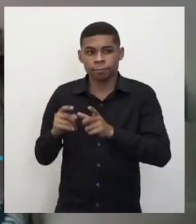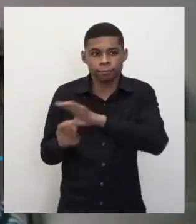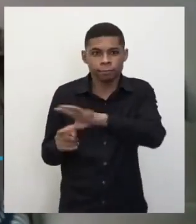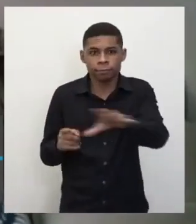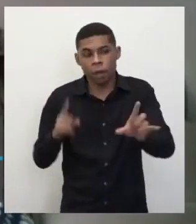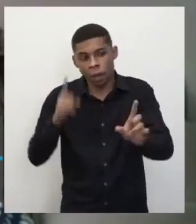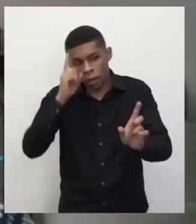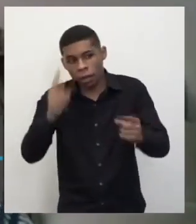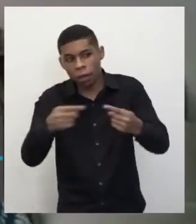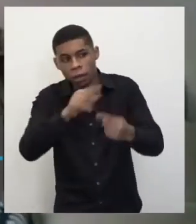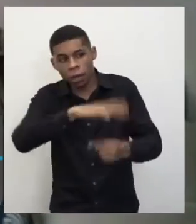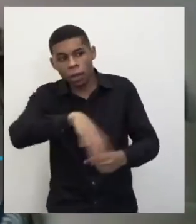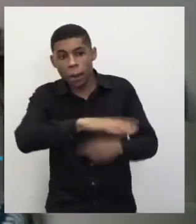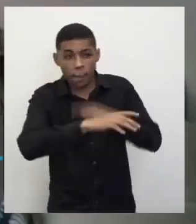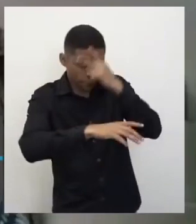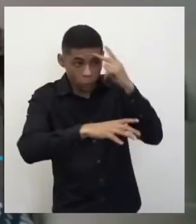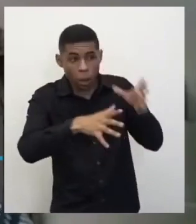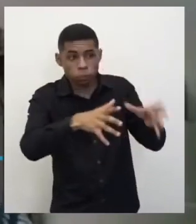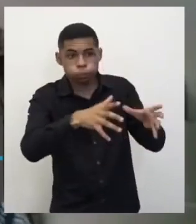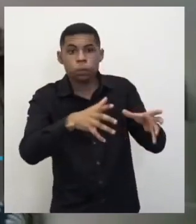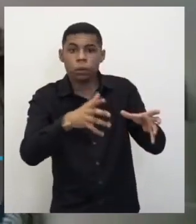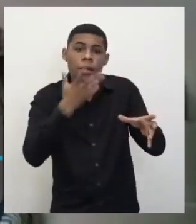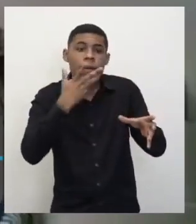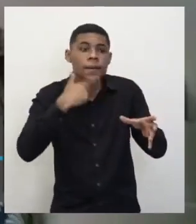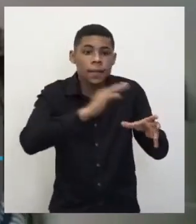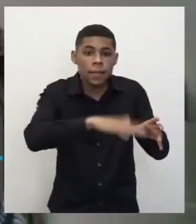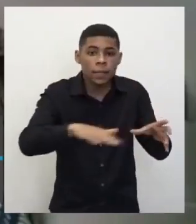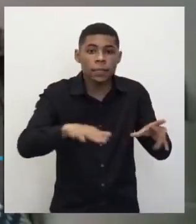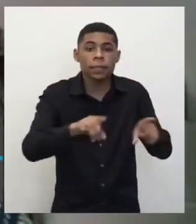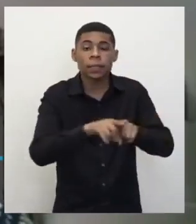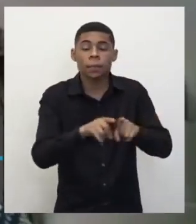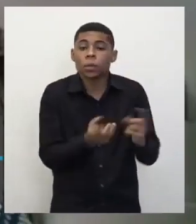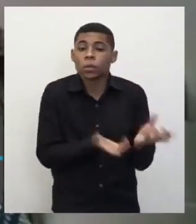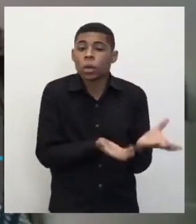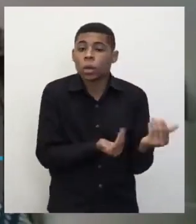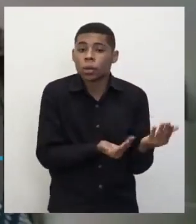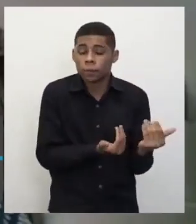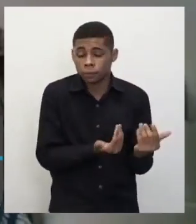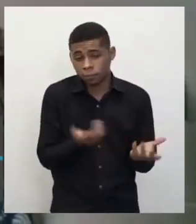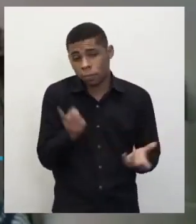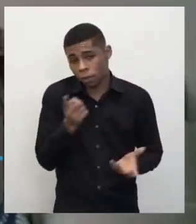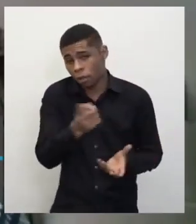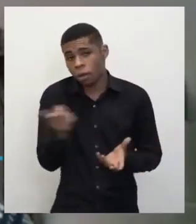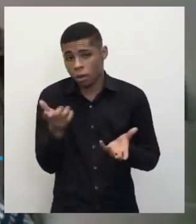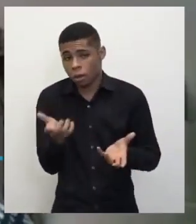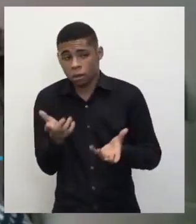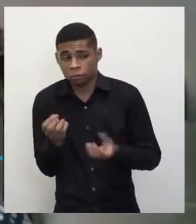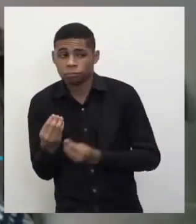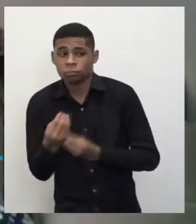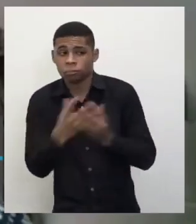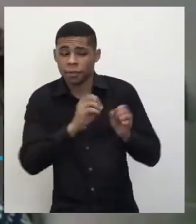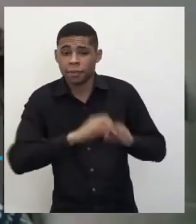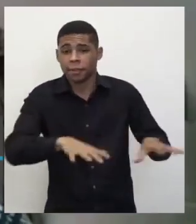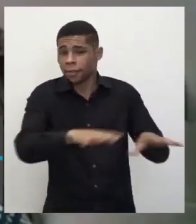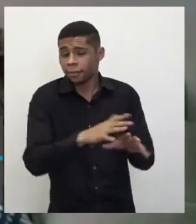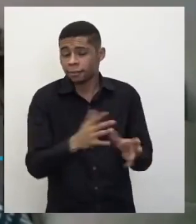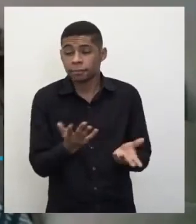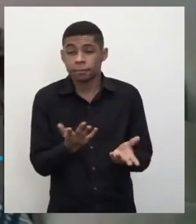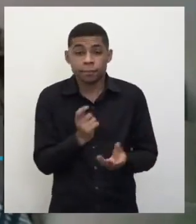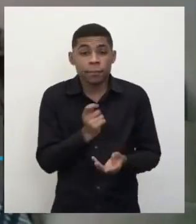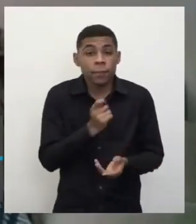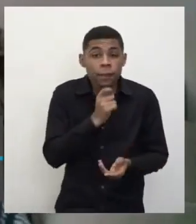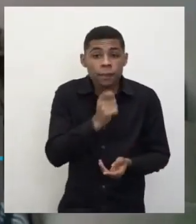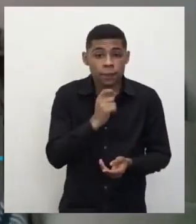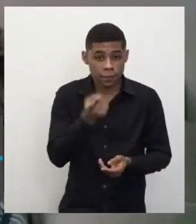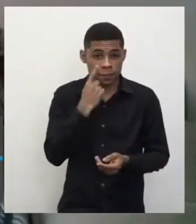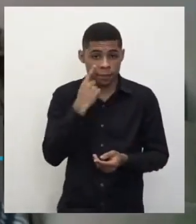que são aí as crianças e os adolescentes, tá? Então, a entrevista que nós vamos